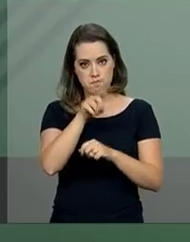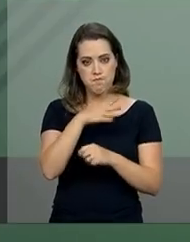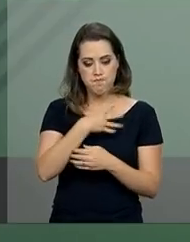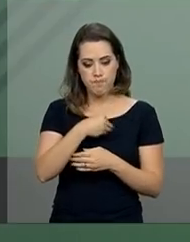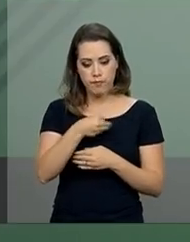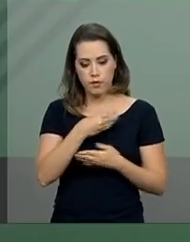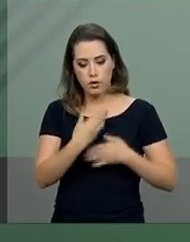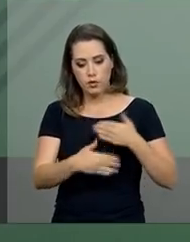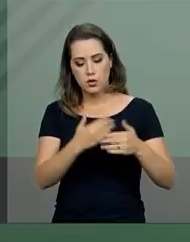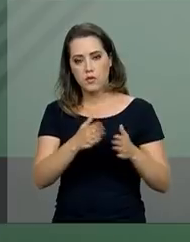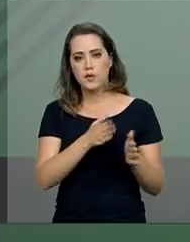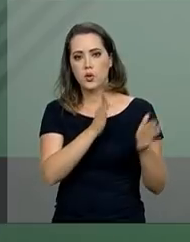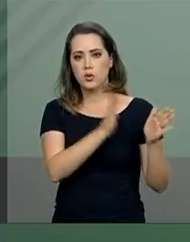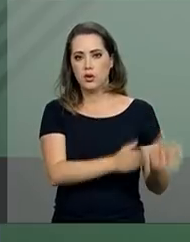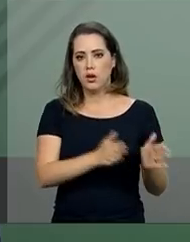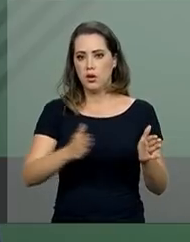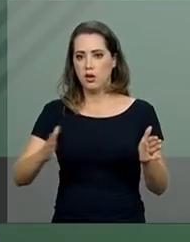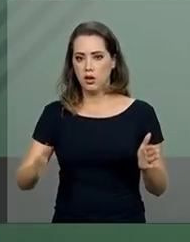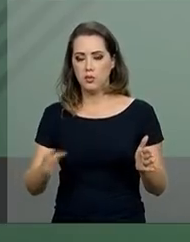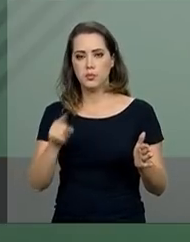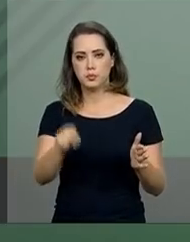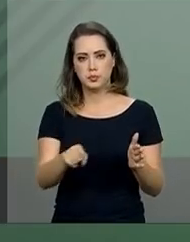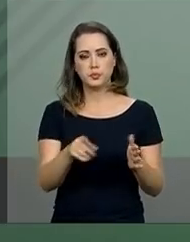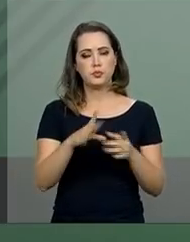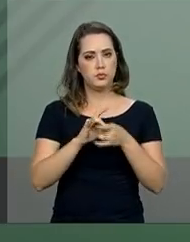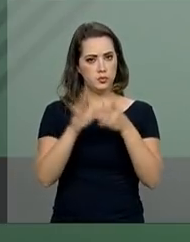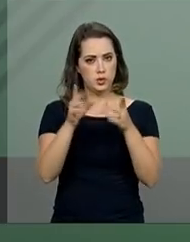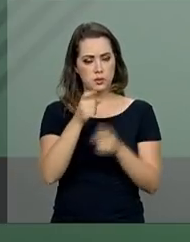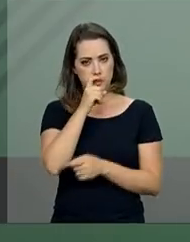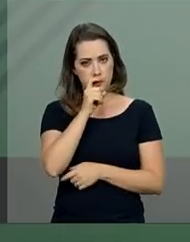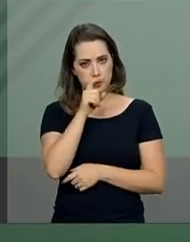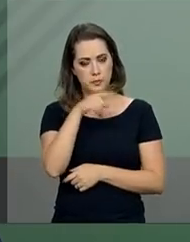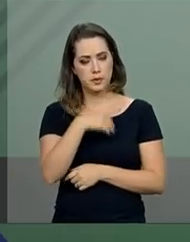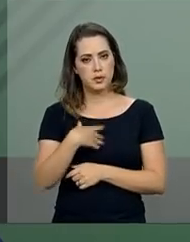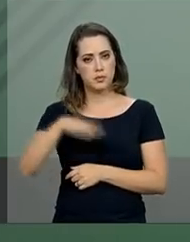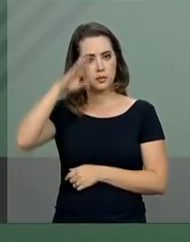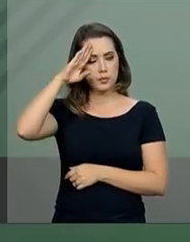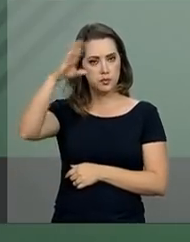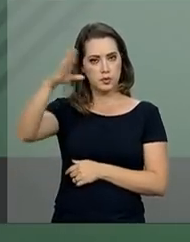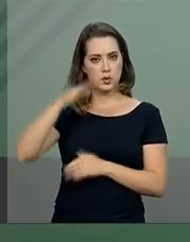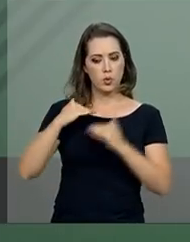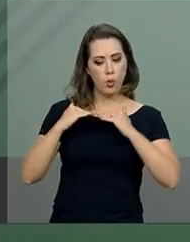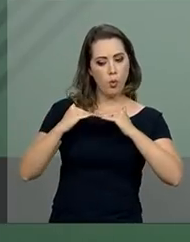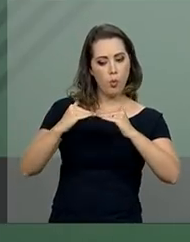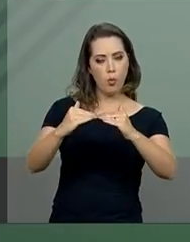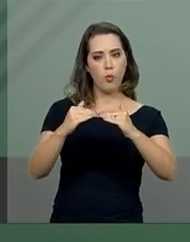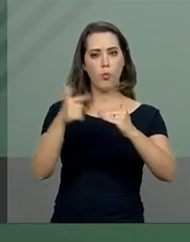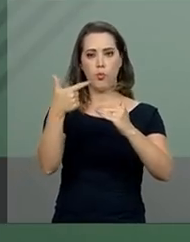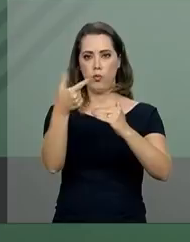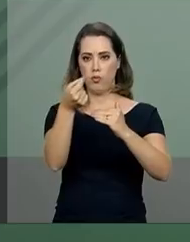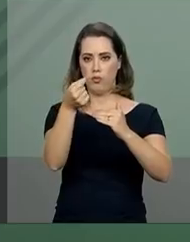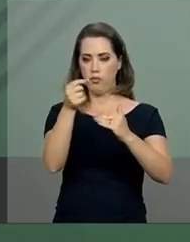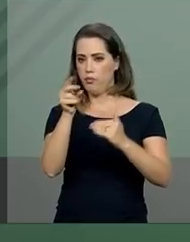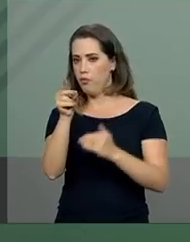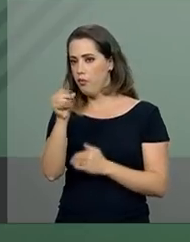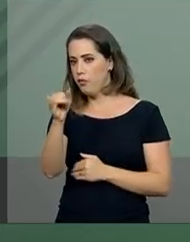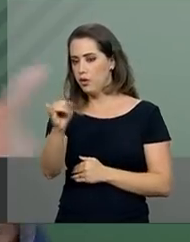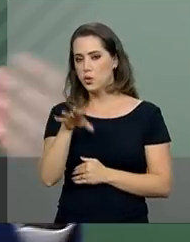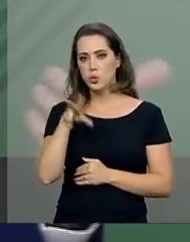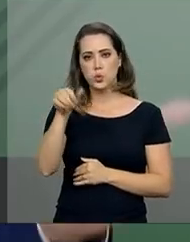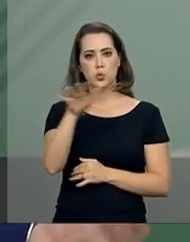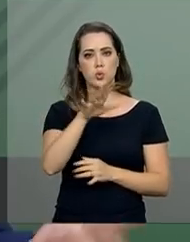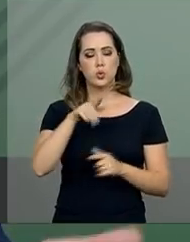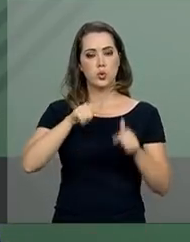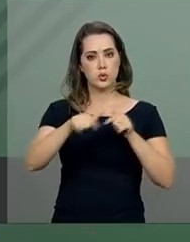à prorrogação do prazo de licença paternidade para os militares equalizando o prazo de 20 dias de todos os